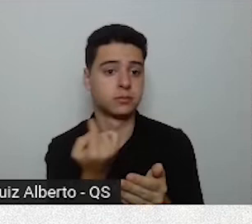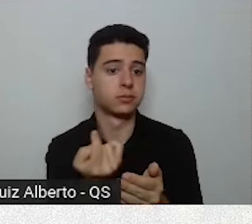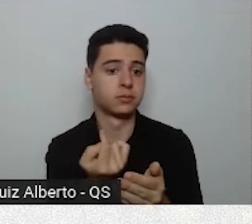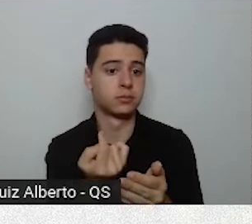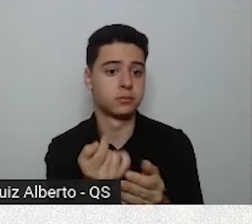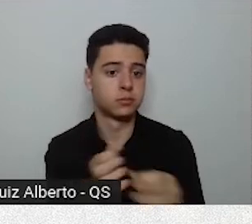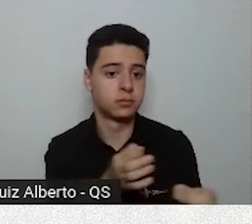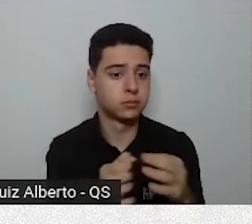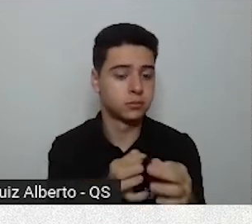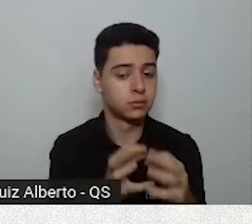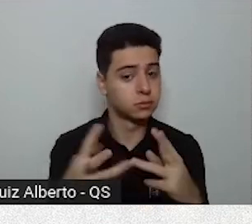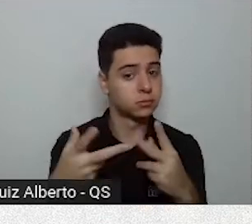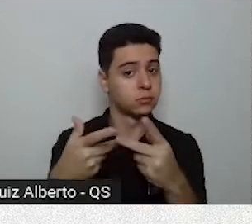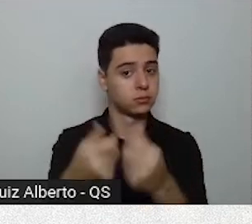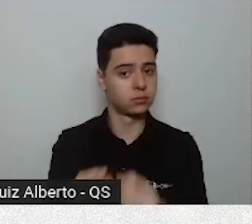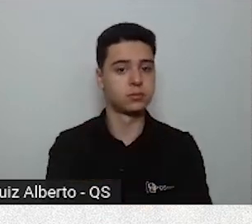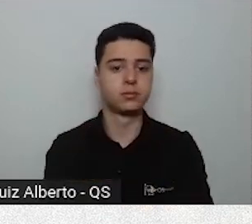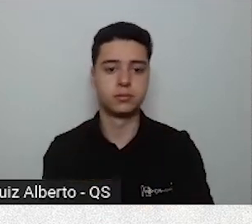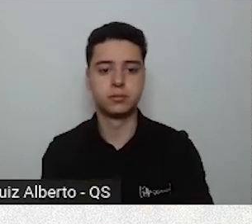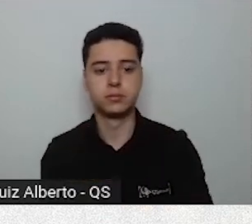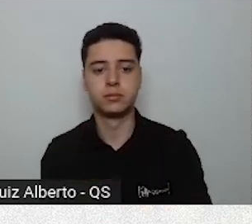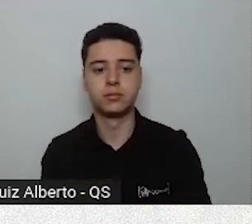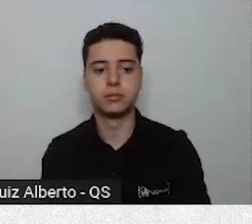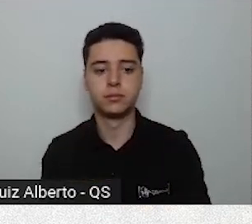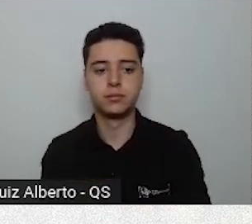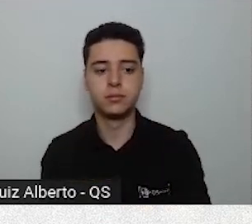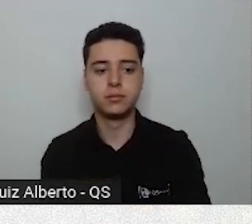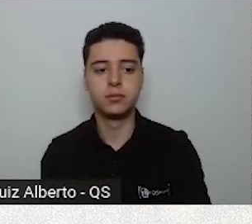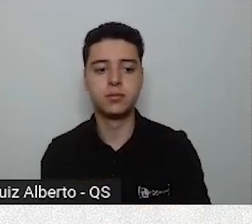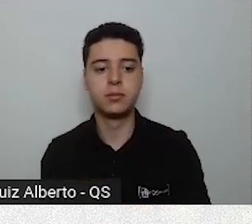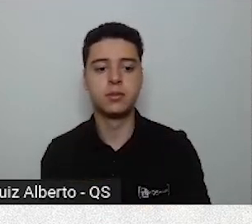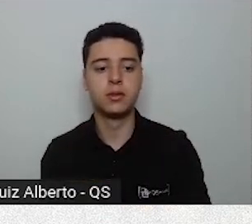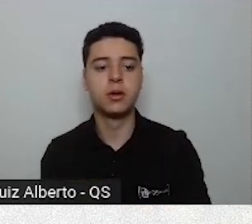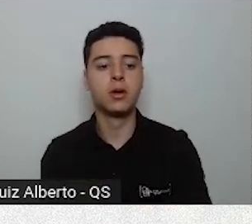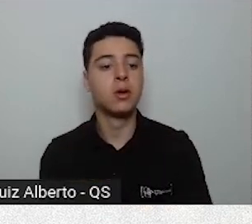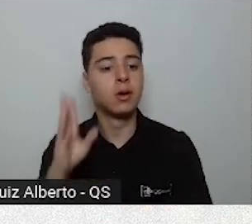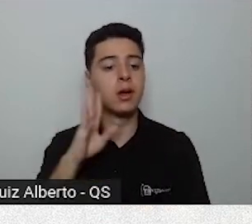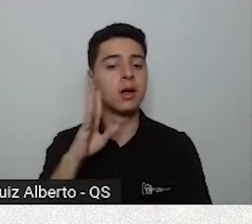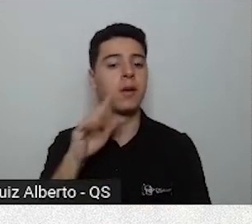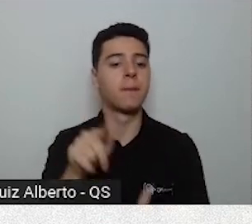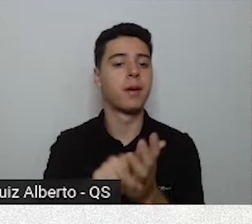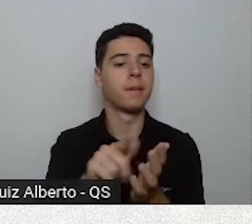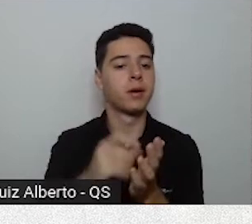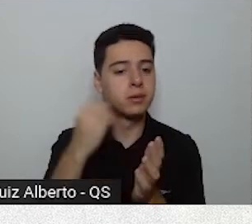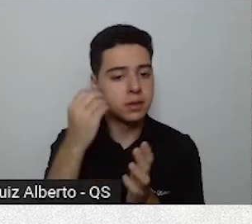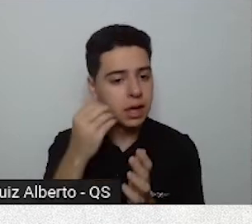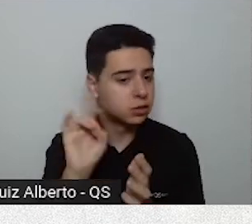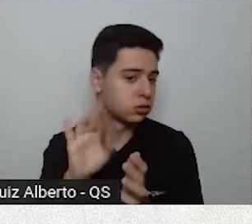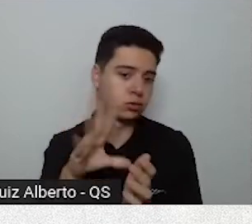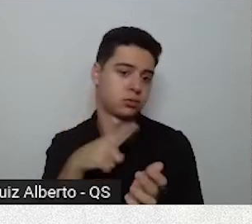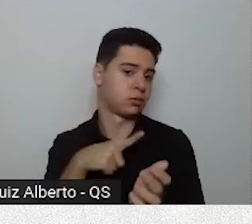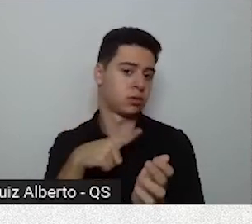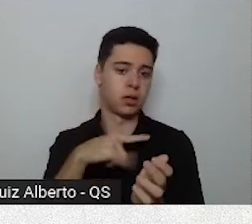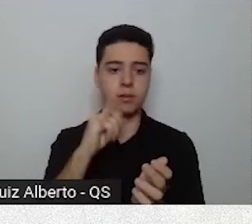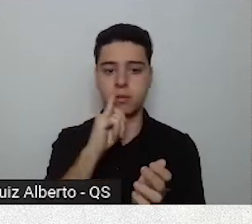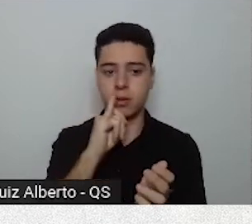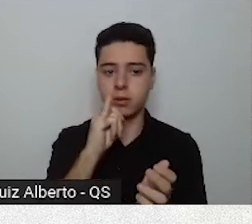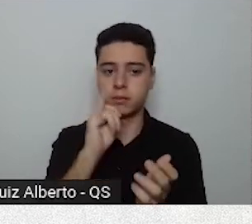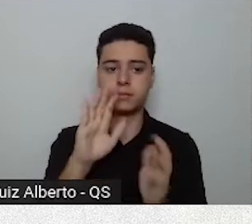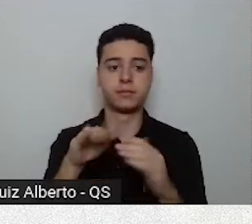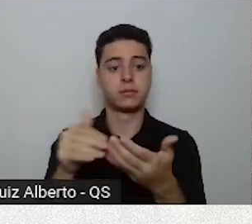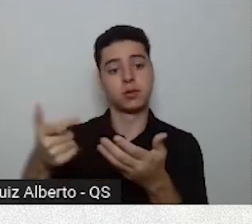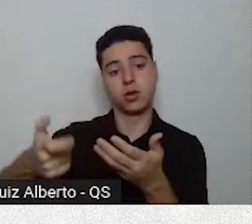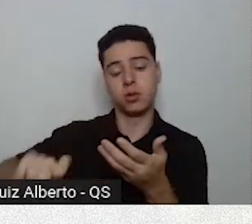gramas. É legal você sempre ter um papel só para teste da cor, né? E o outro que você vai usar